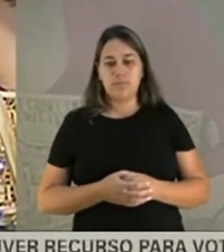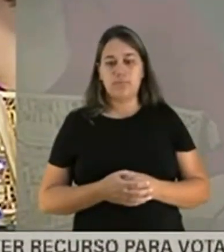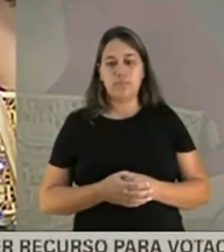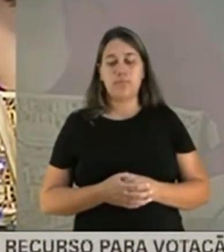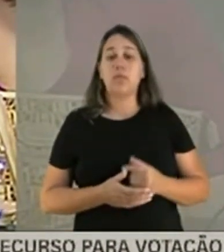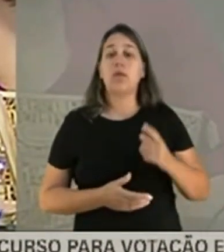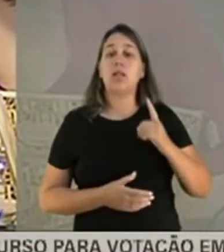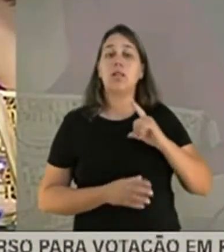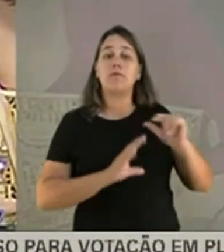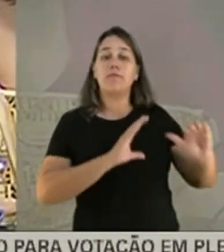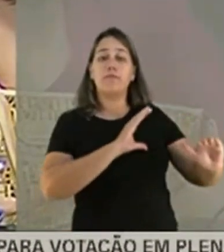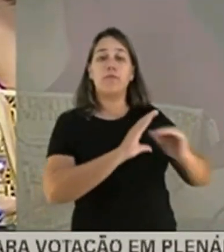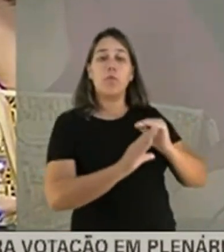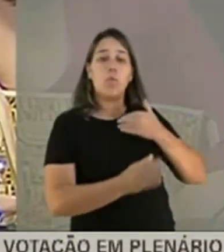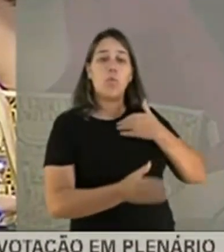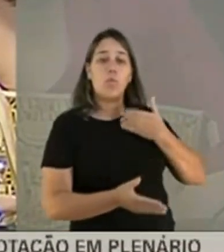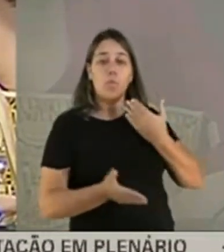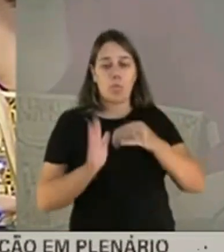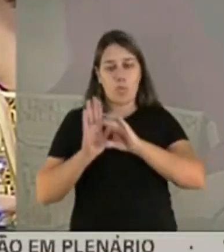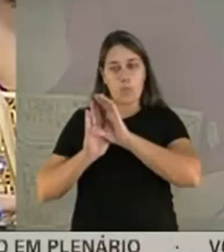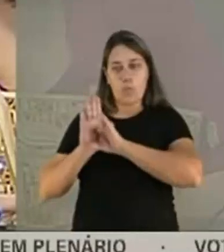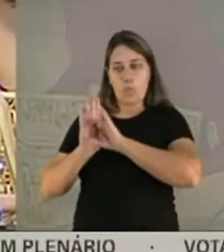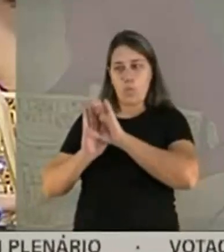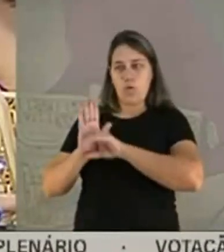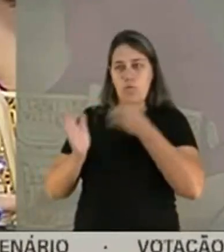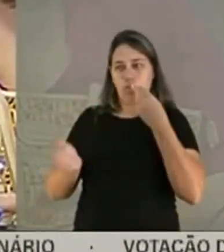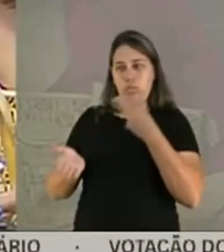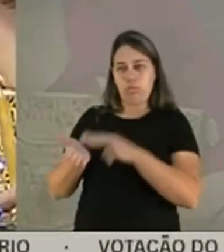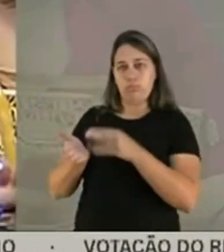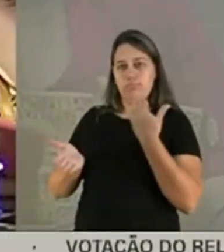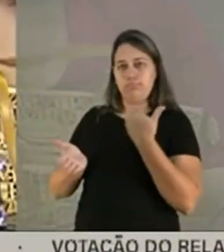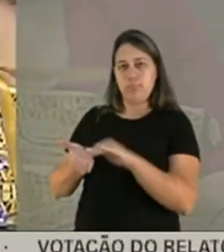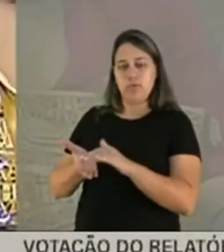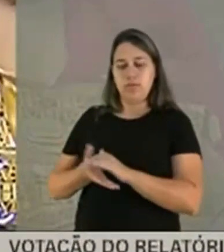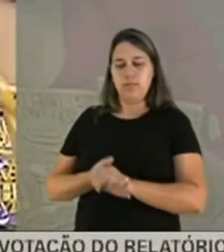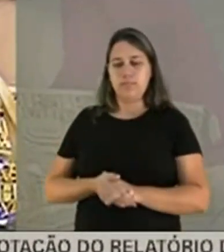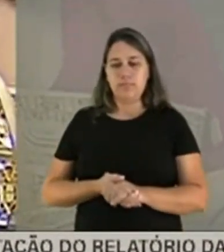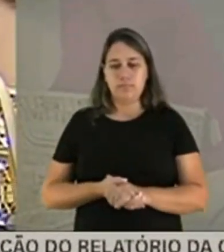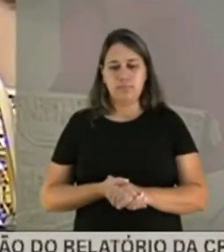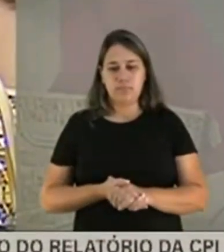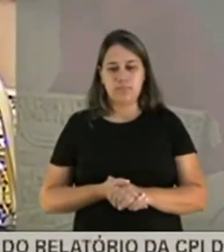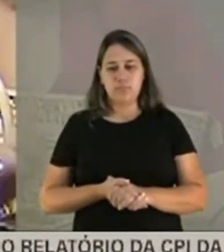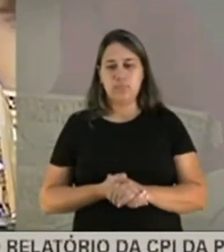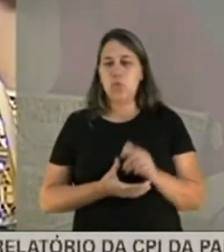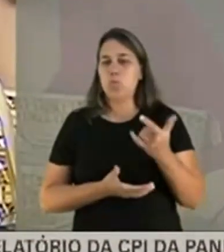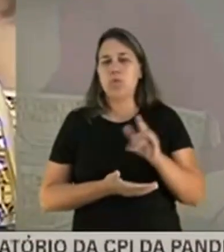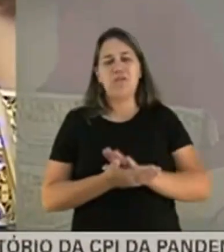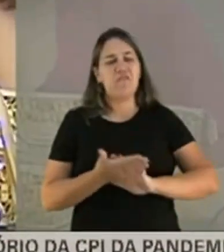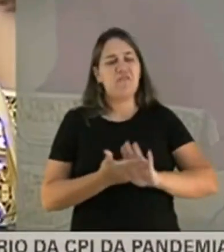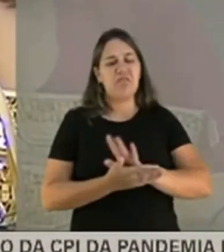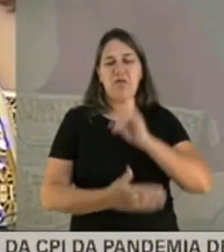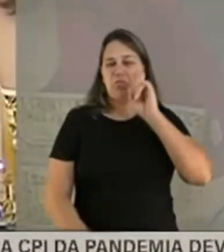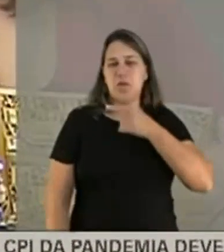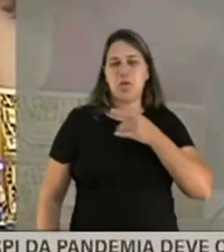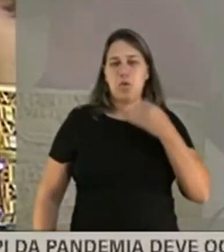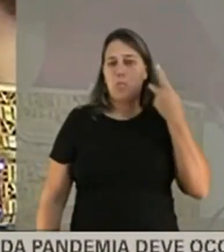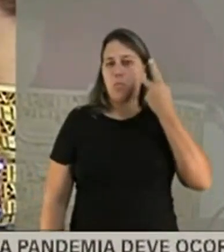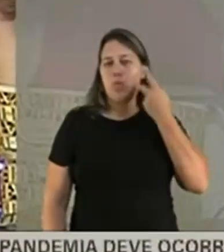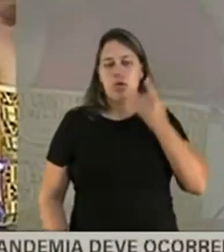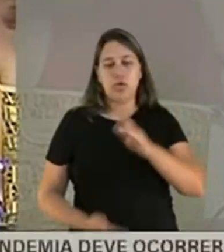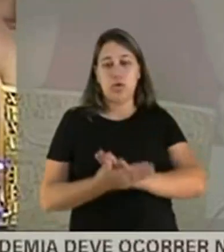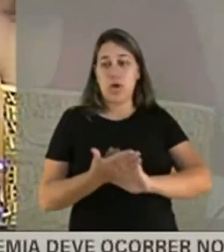Tive o envio do meu currículo para a base de currículo do CONASENS. Não teve nenhuma indicação? Sem indicação política. Eu